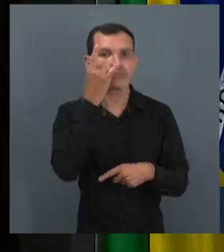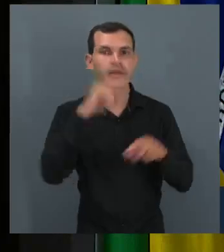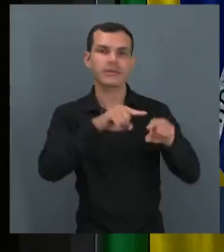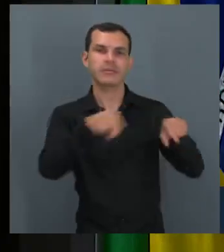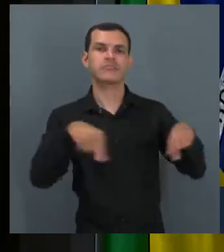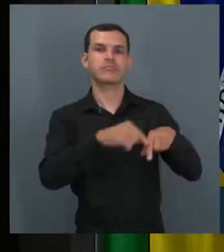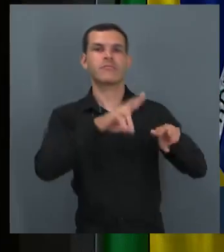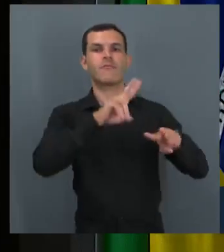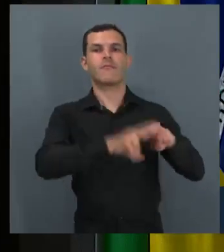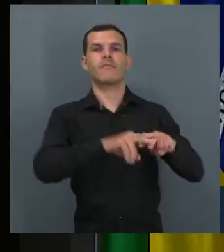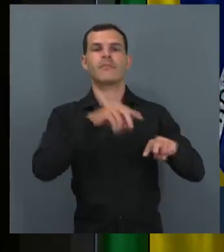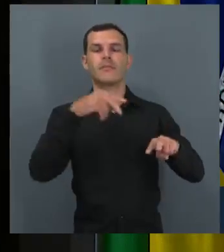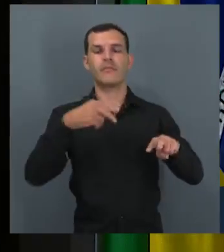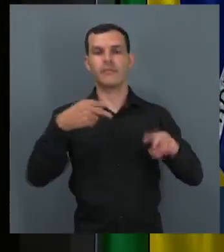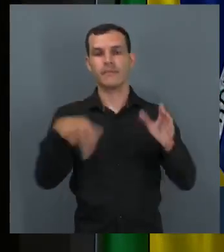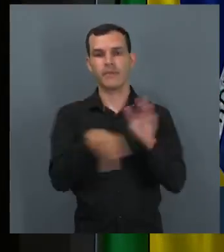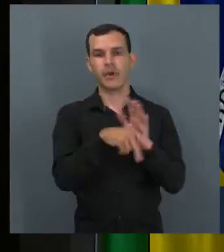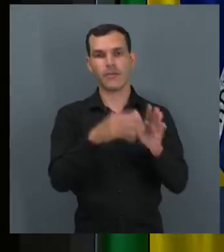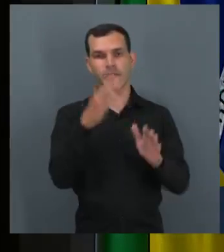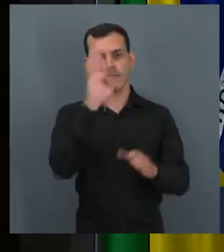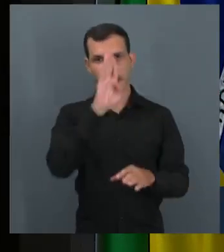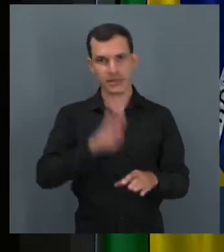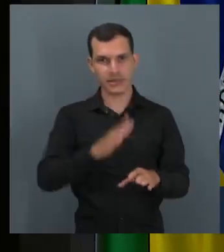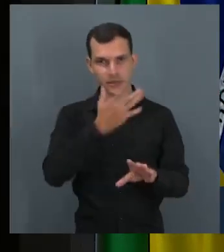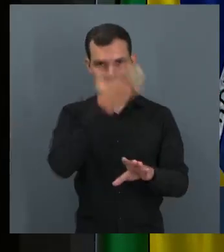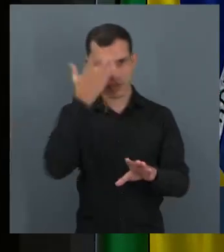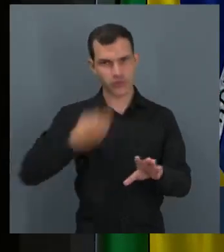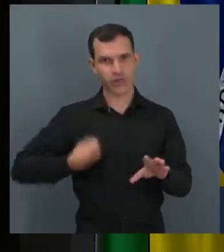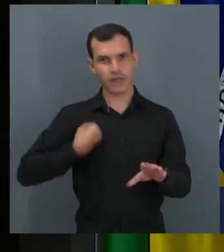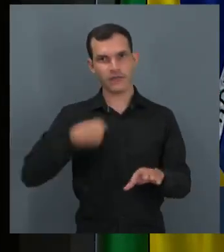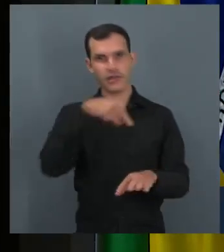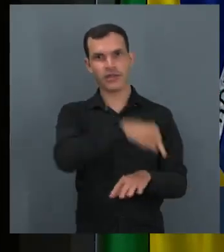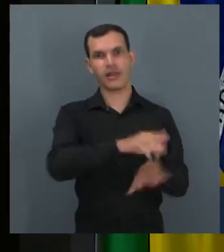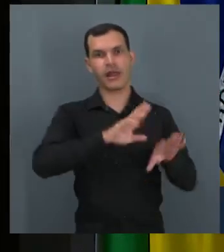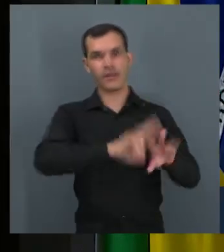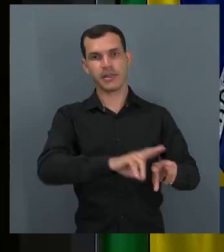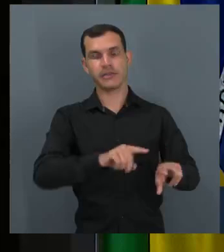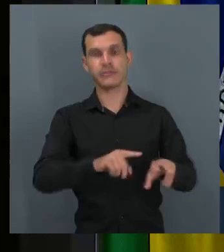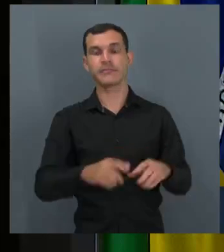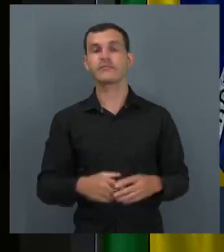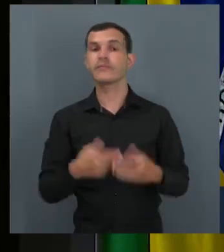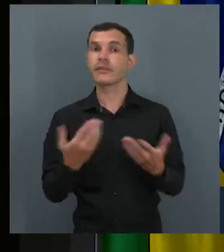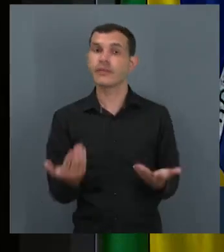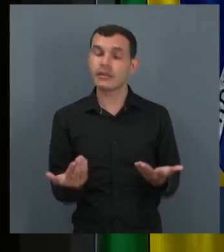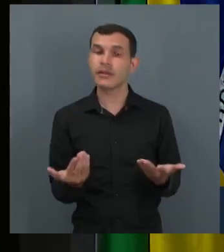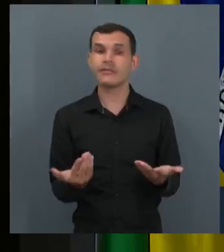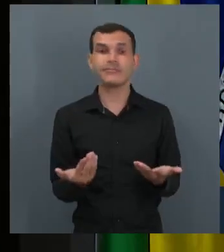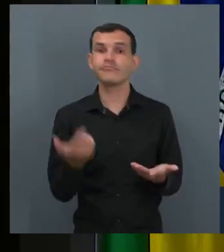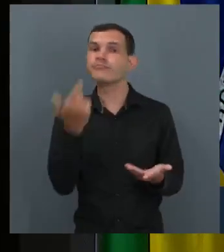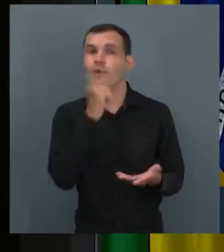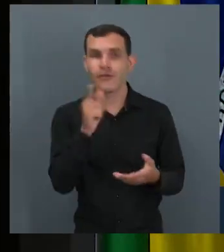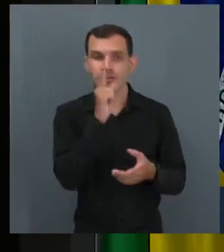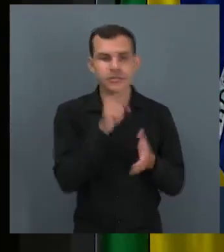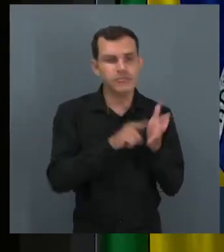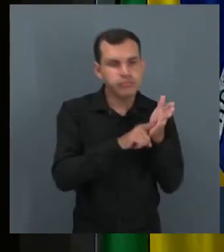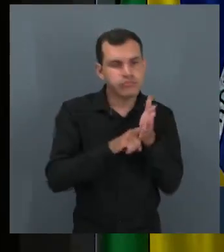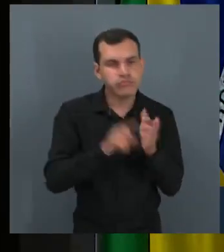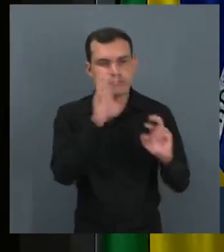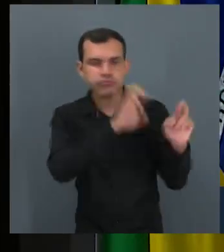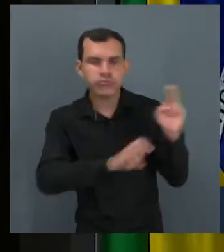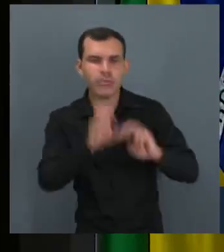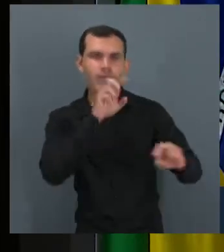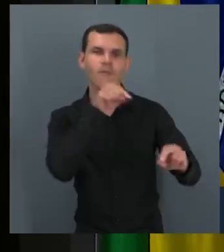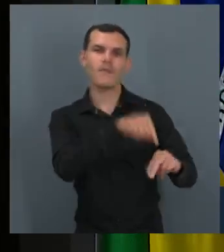foi possível inspecionar os locais de detenção. Por quê? Esta é uma questão que precisa